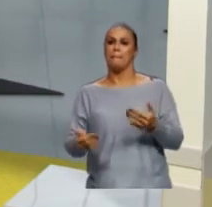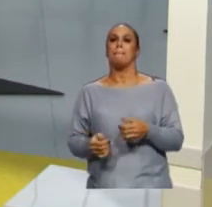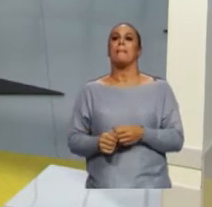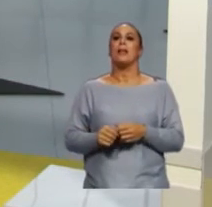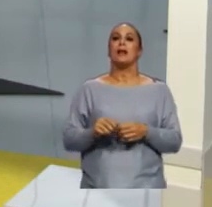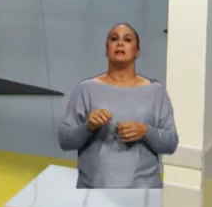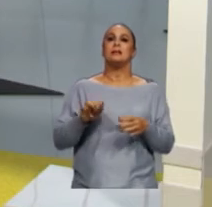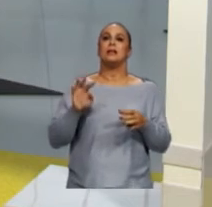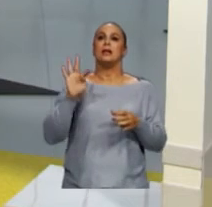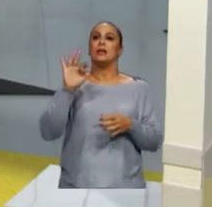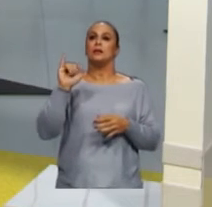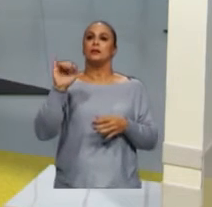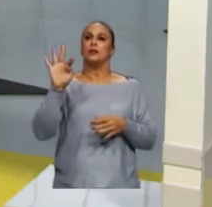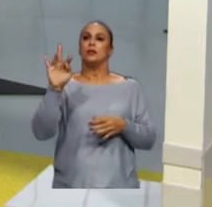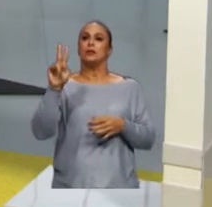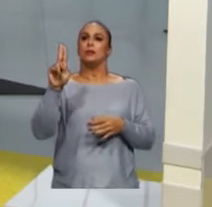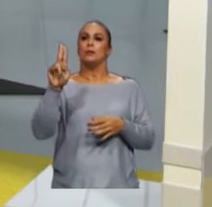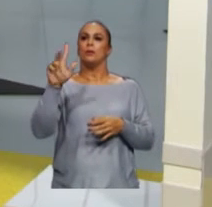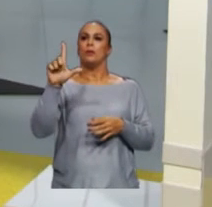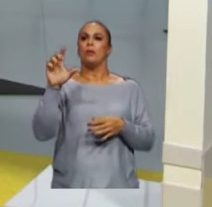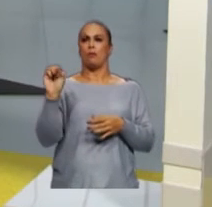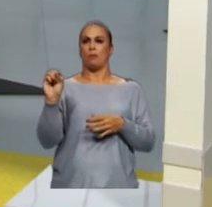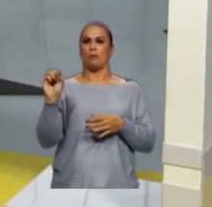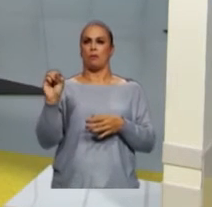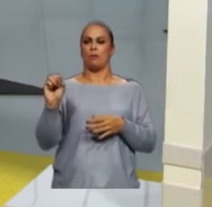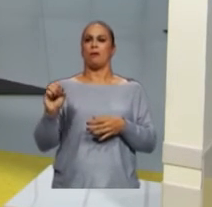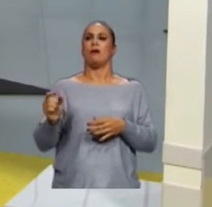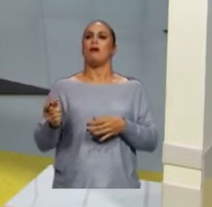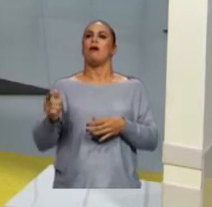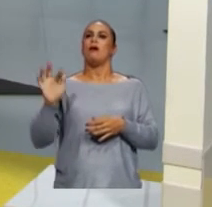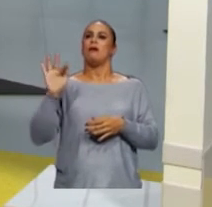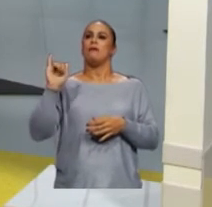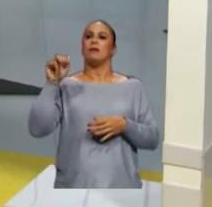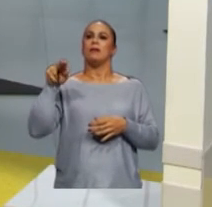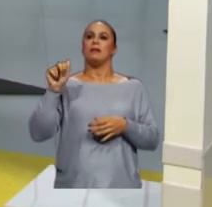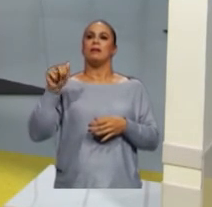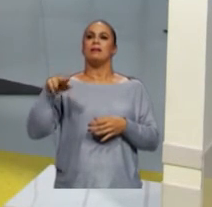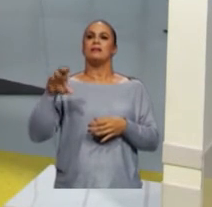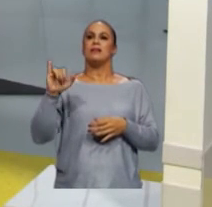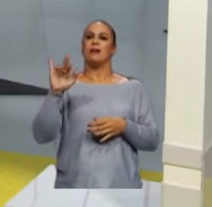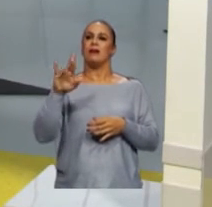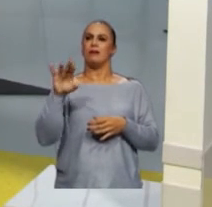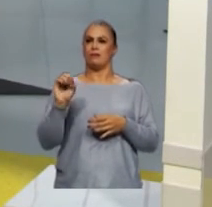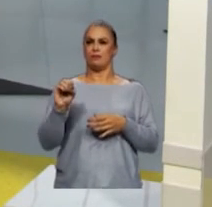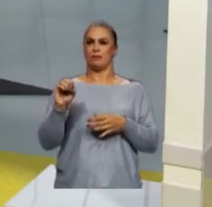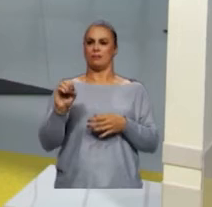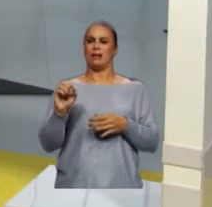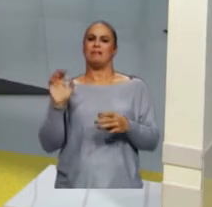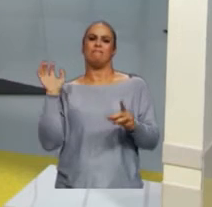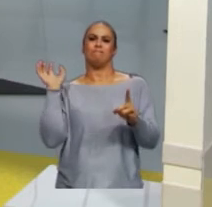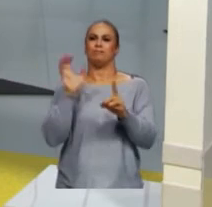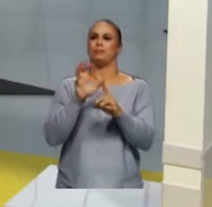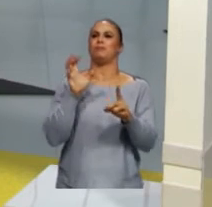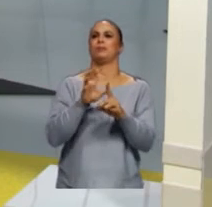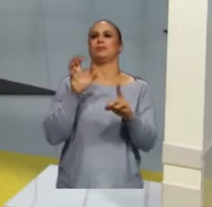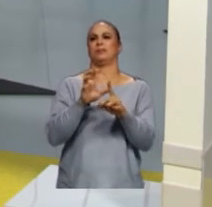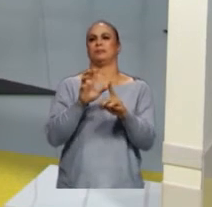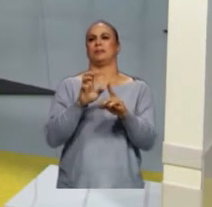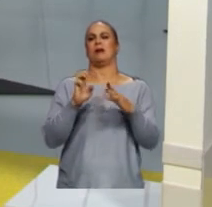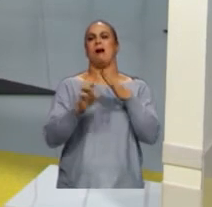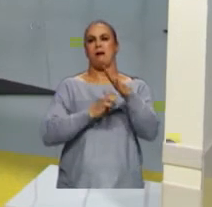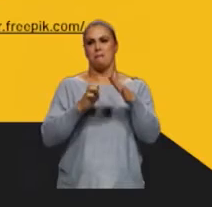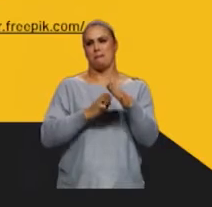acabam tendo muita força e isso um pouco justifica a quebra de pequenas empresas. O que ocorre com